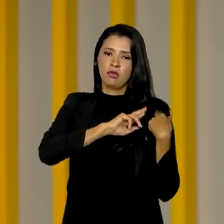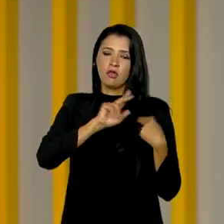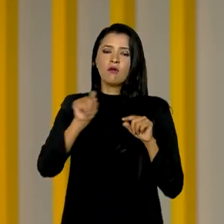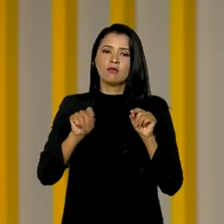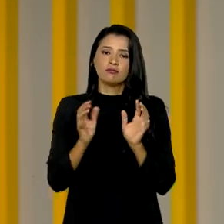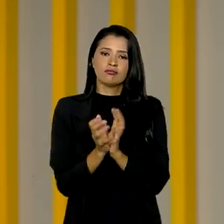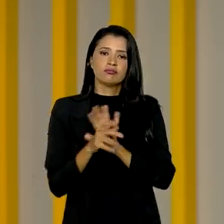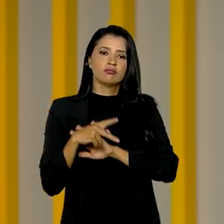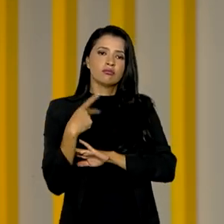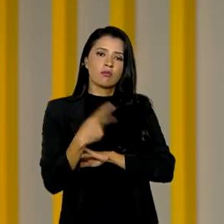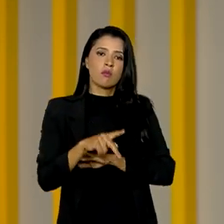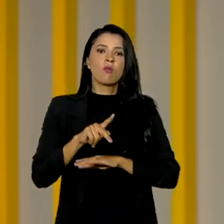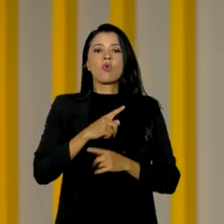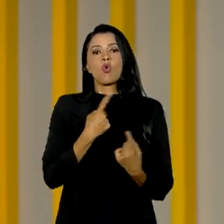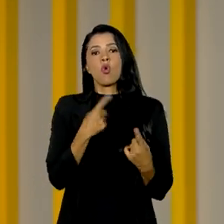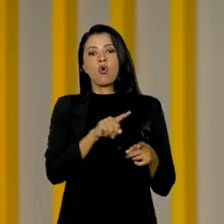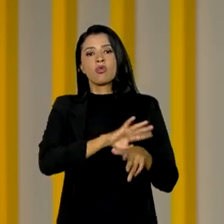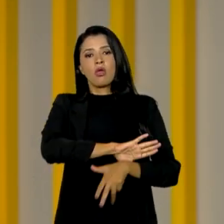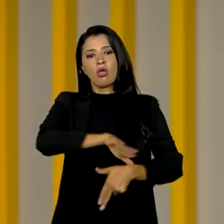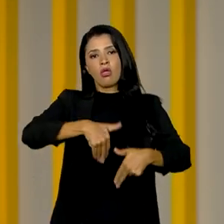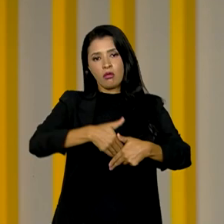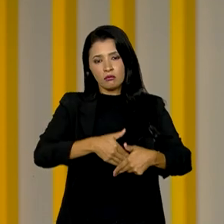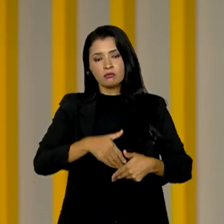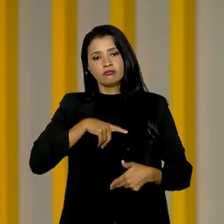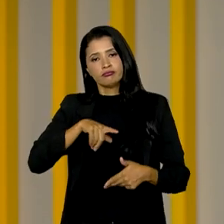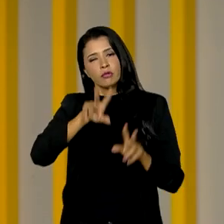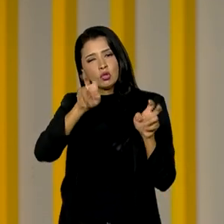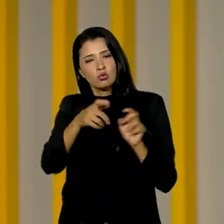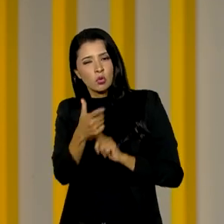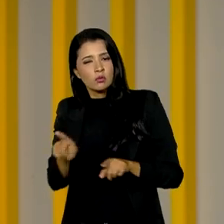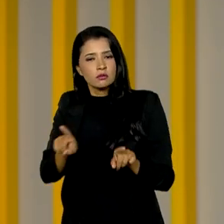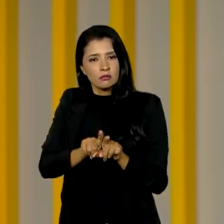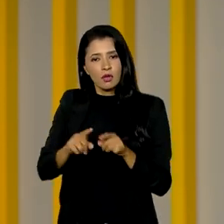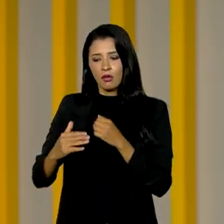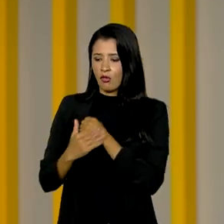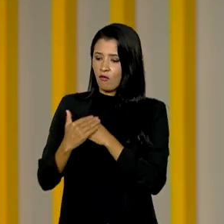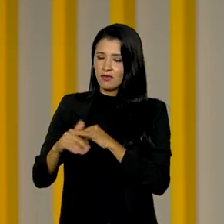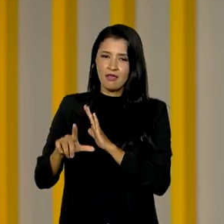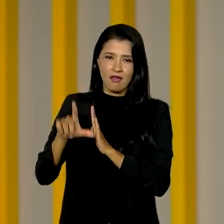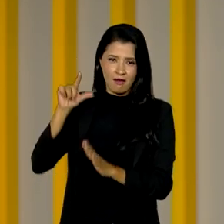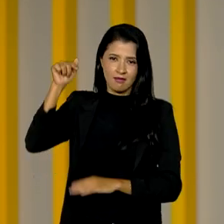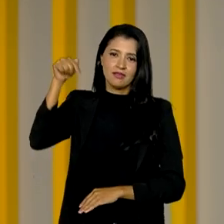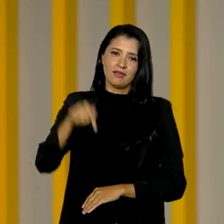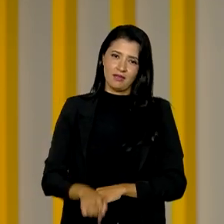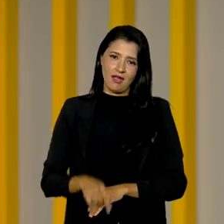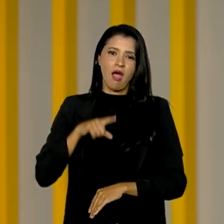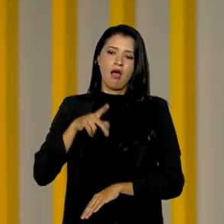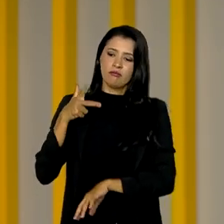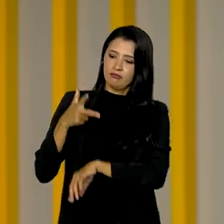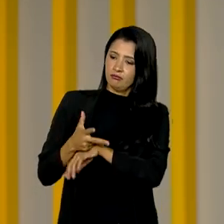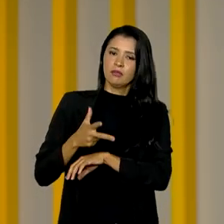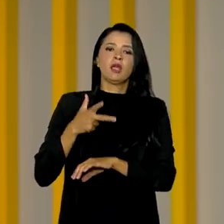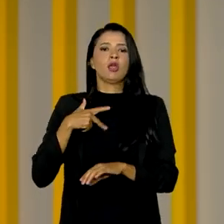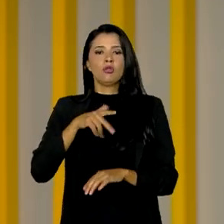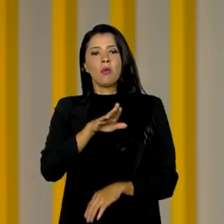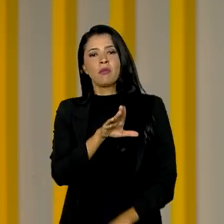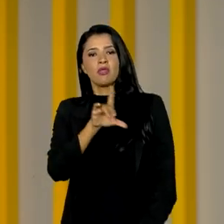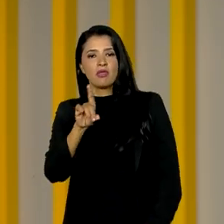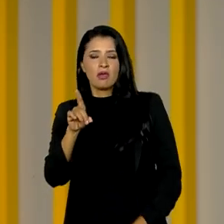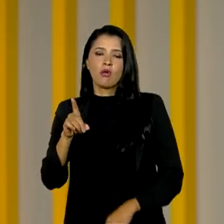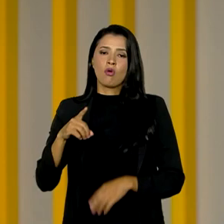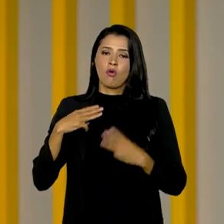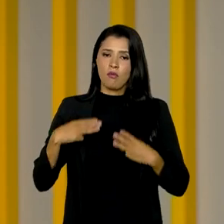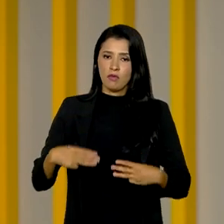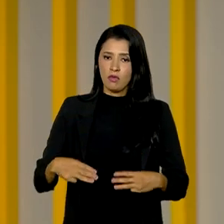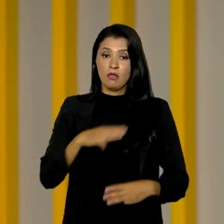pelo grupo anticorrupção. Sobre esse e outros assuntos, eu conversei mais cedo aqui nos estúdios do Brasil em Dia com o ministro